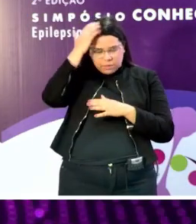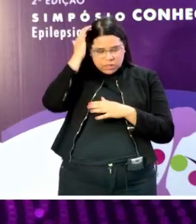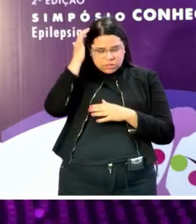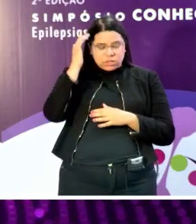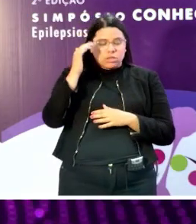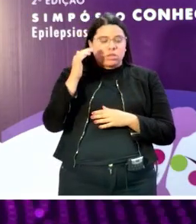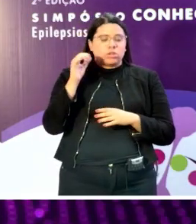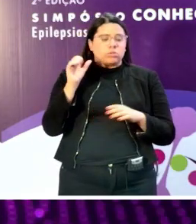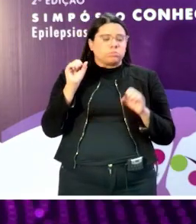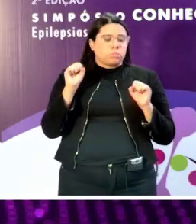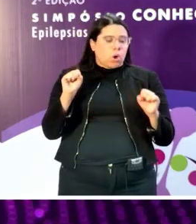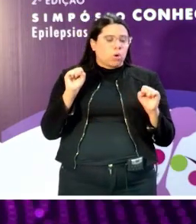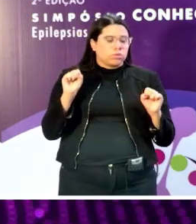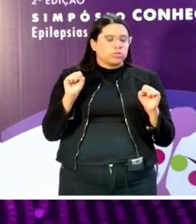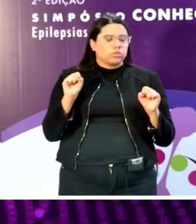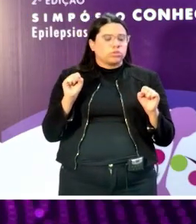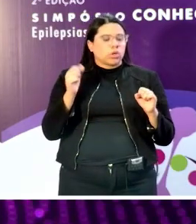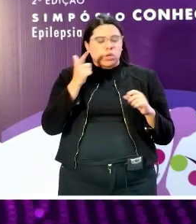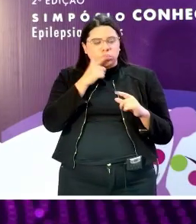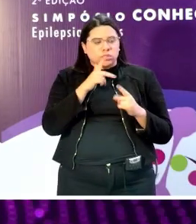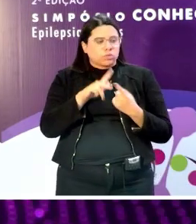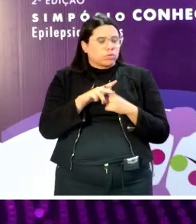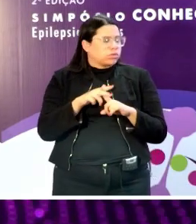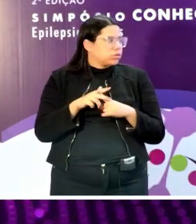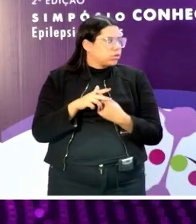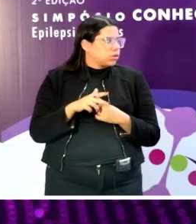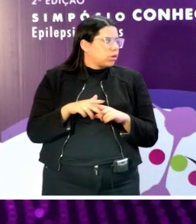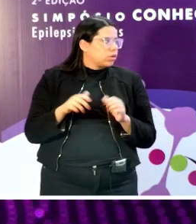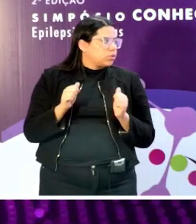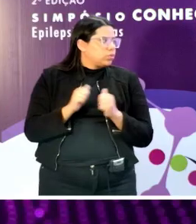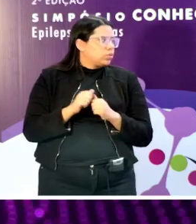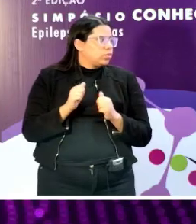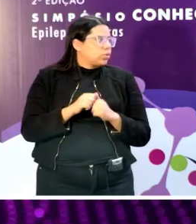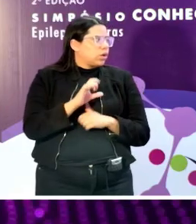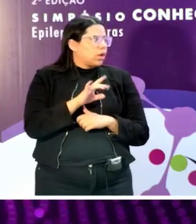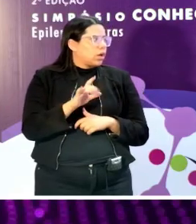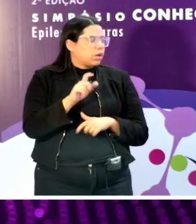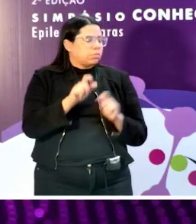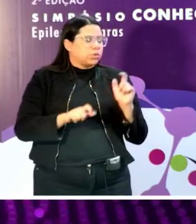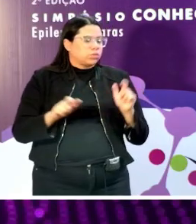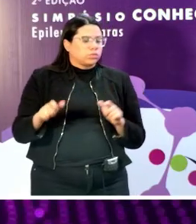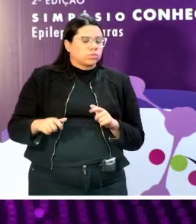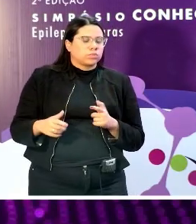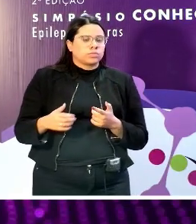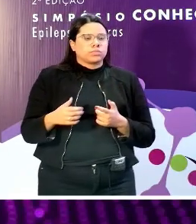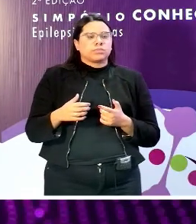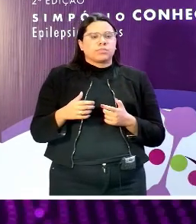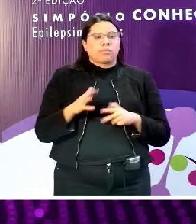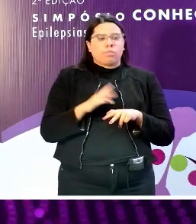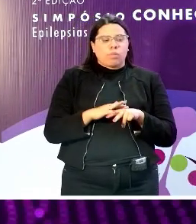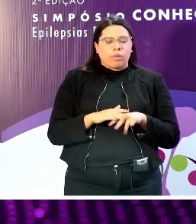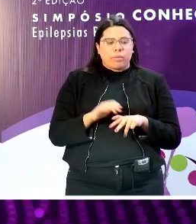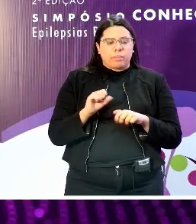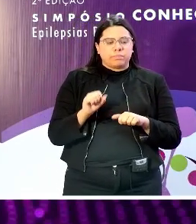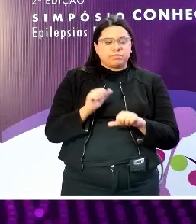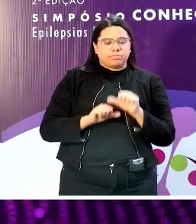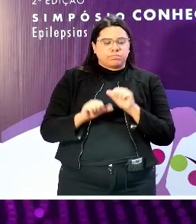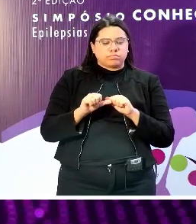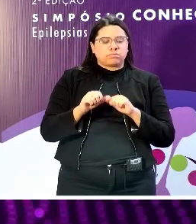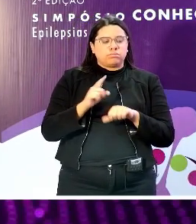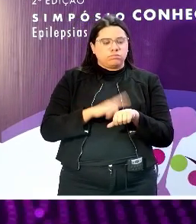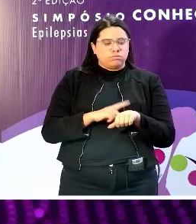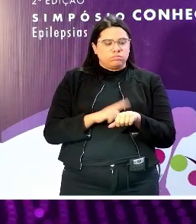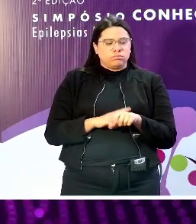pode ser configurado de acordo com a necessidade de cada paciente. Essa configuração pode ir mudando ao longo do tempo